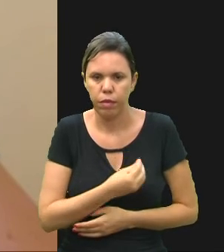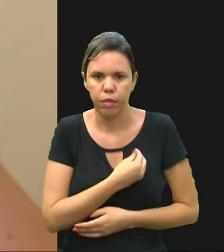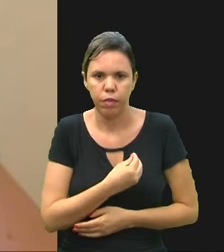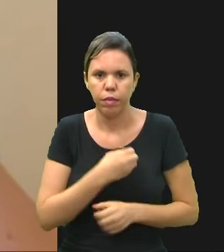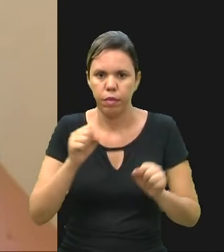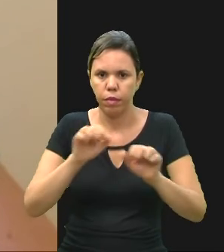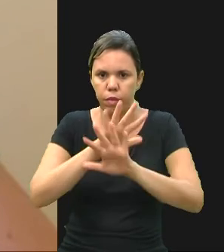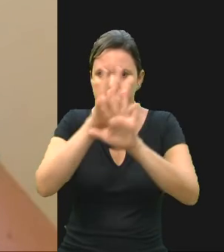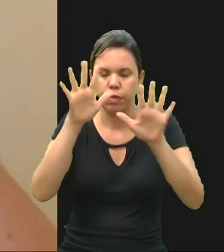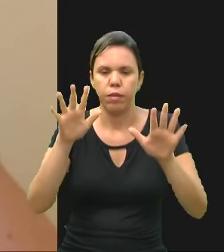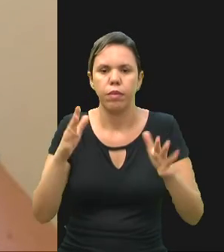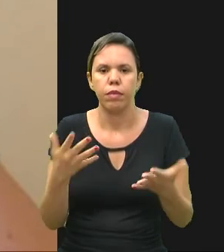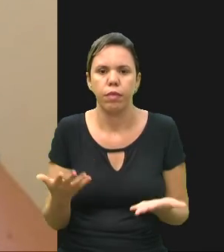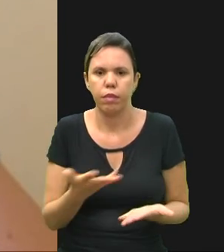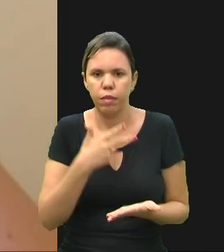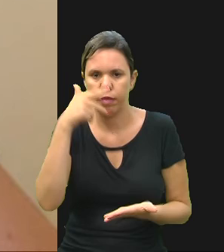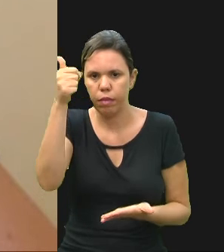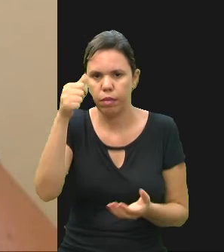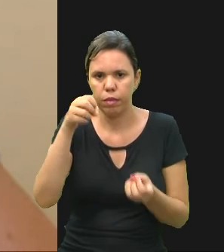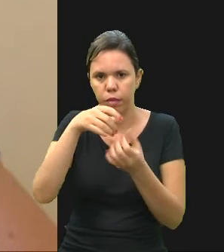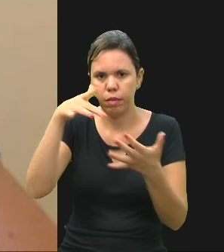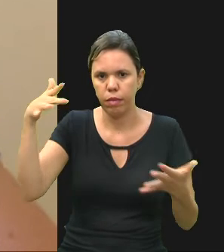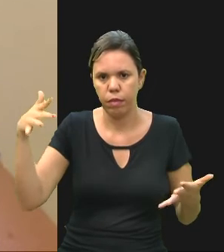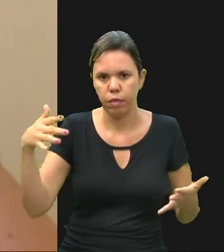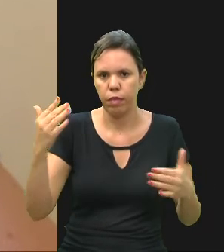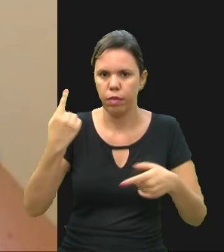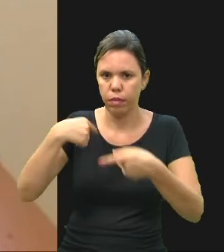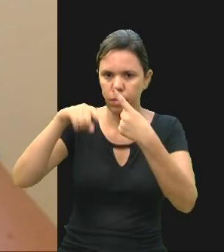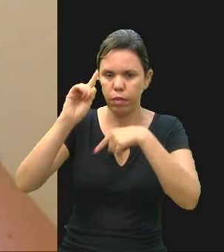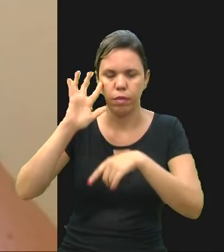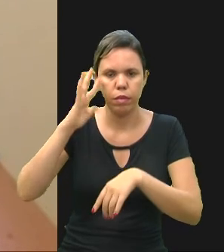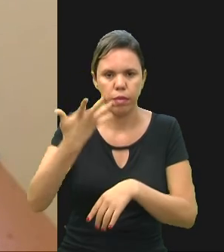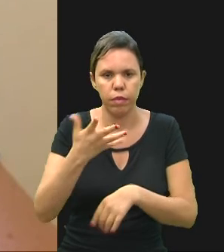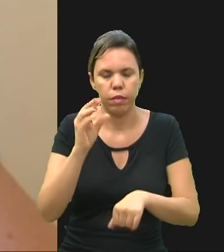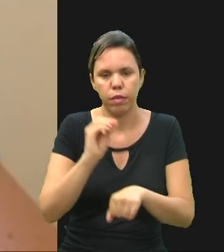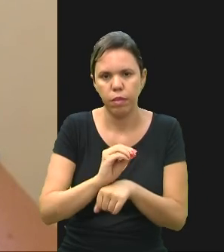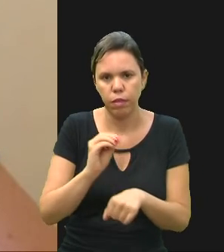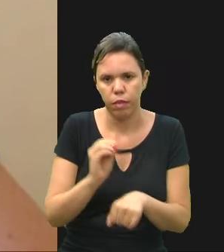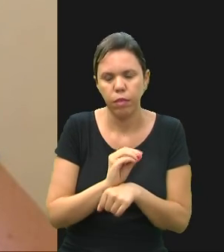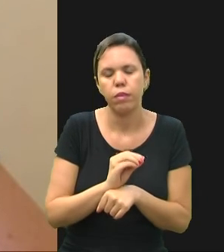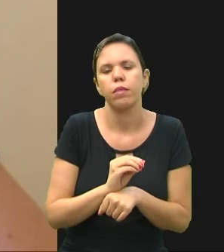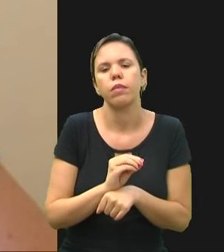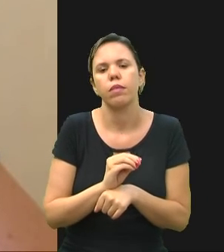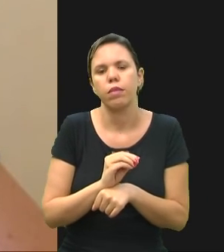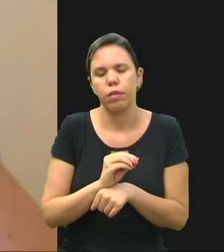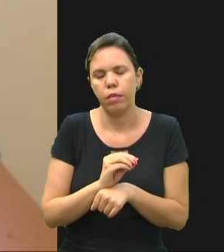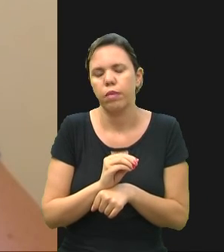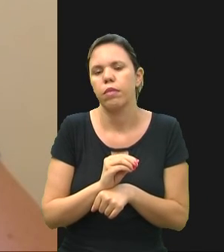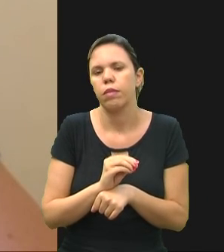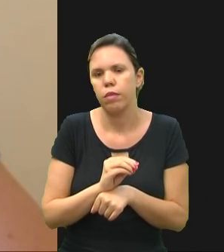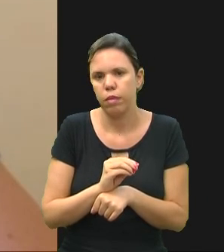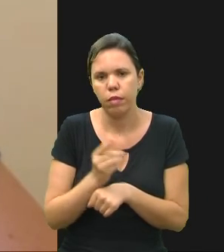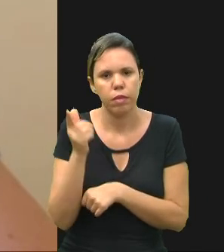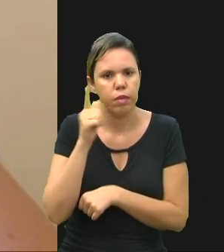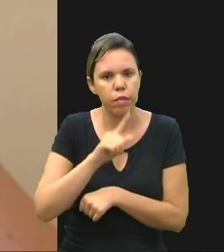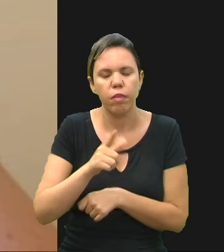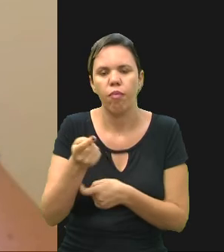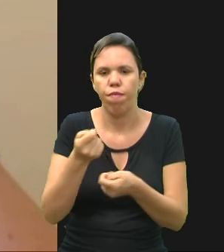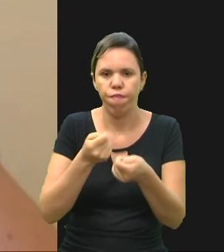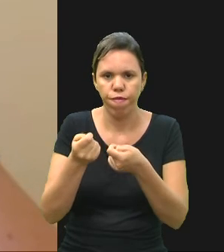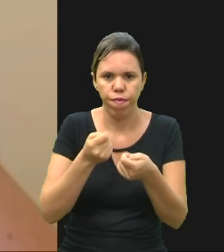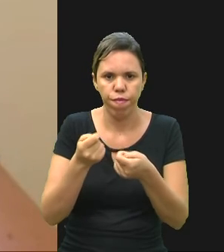deveríamos estar brilhando, né, com relação a soluções, né, de proteção, com relação a